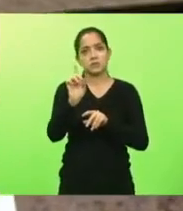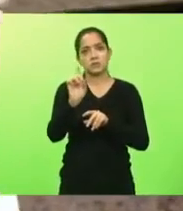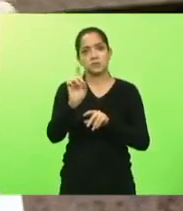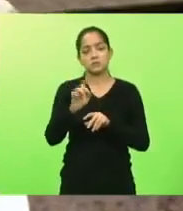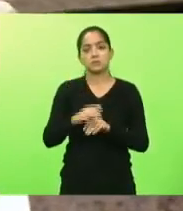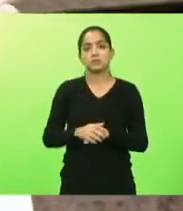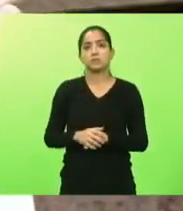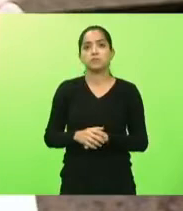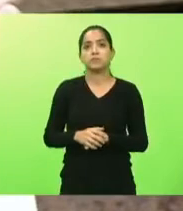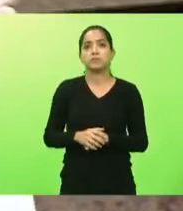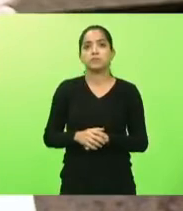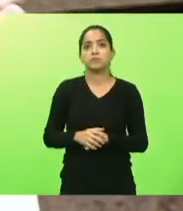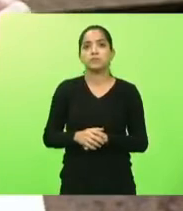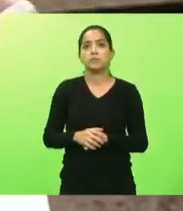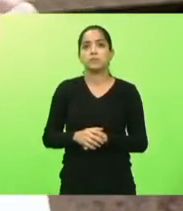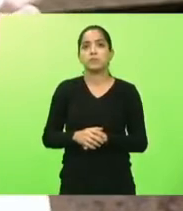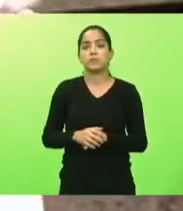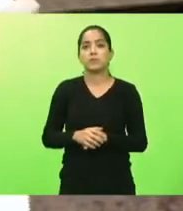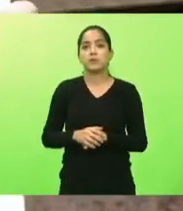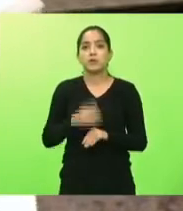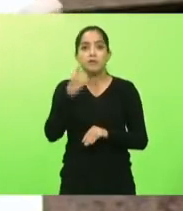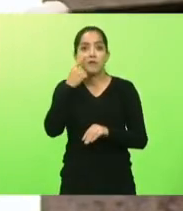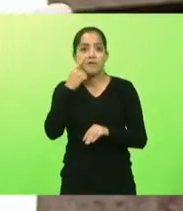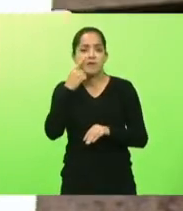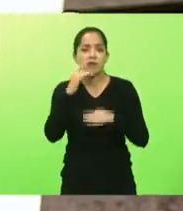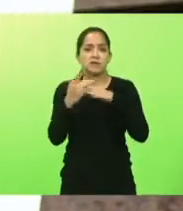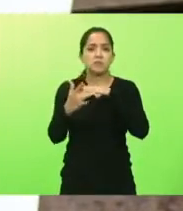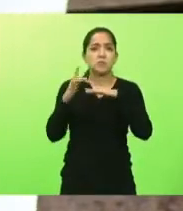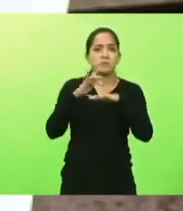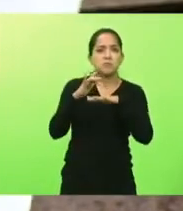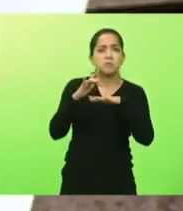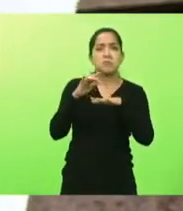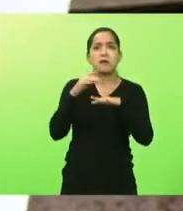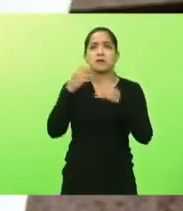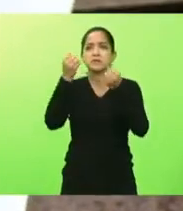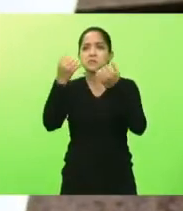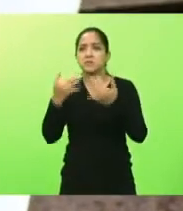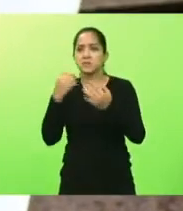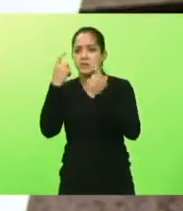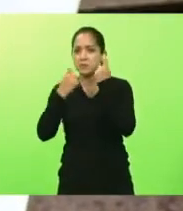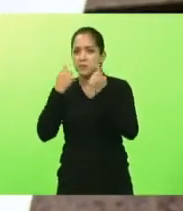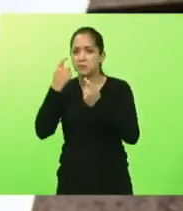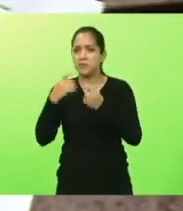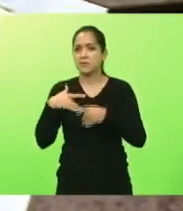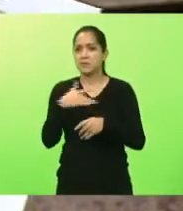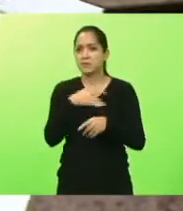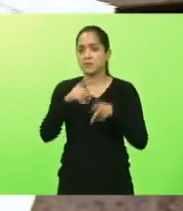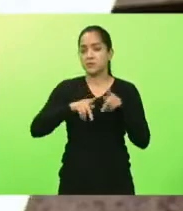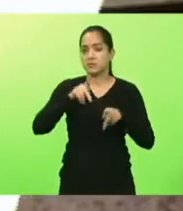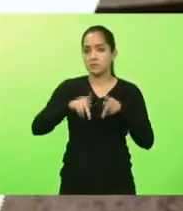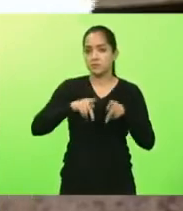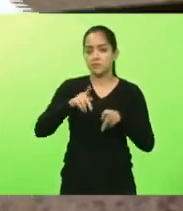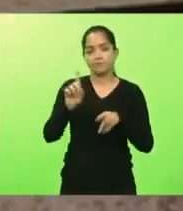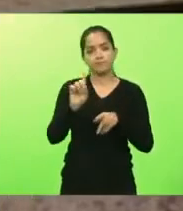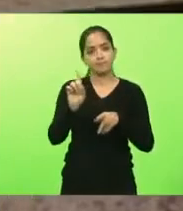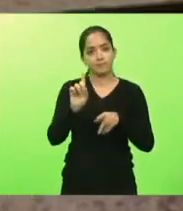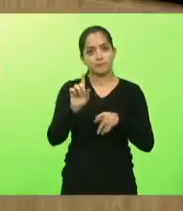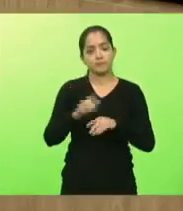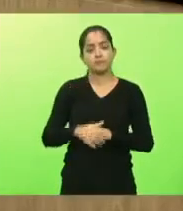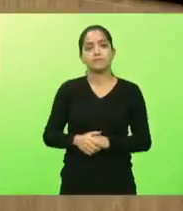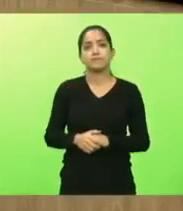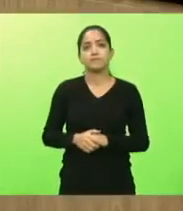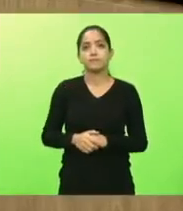nos hospitais e depois vai lá no Instagram, no Facebook, dizer que está preocupado com a saúde dos catarinenses. Não vamos deixar. Obrigado,